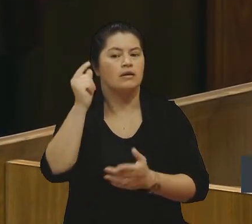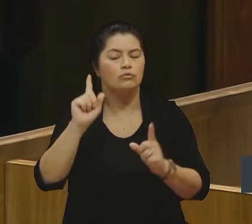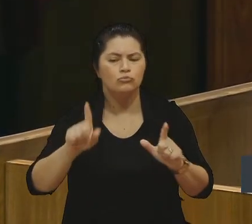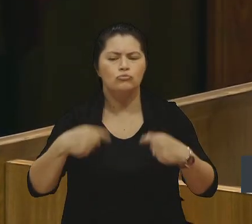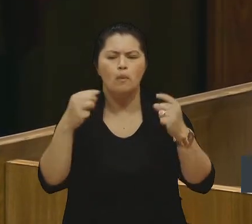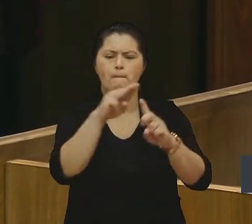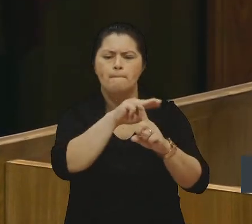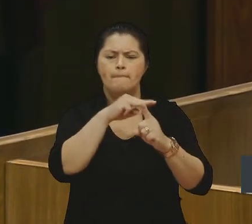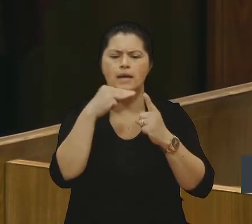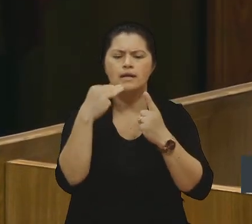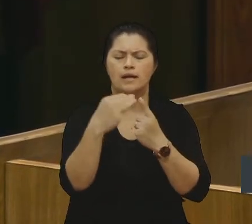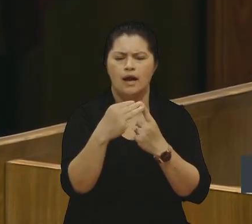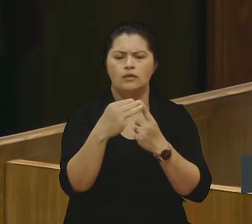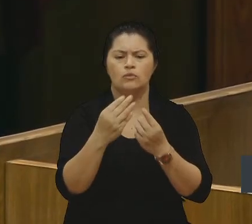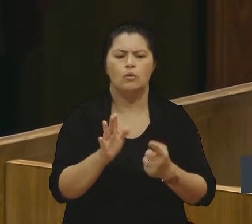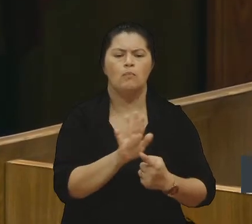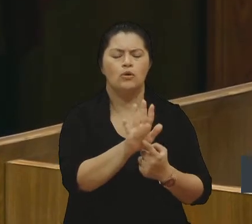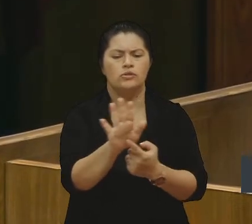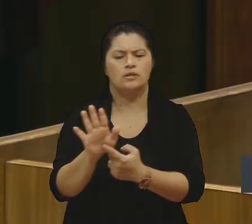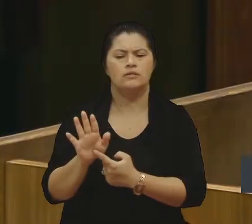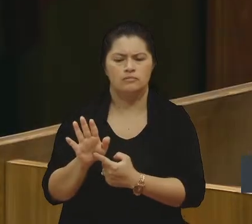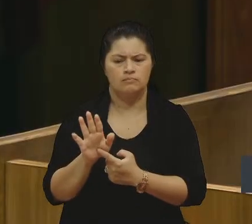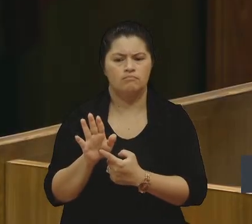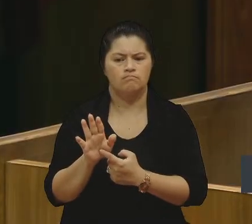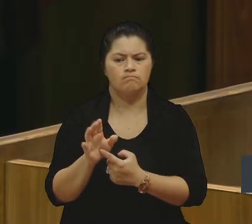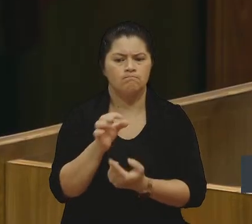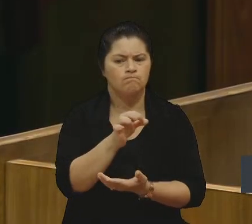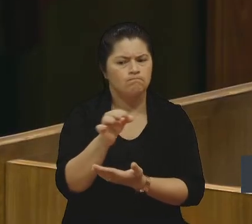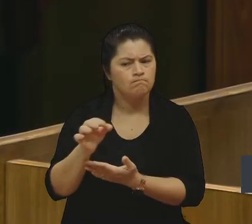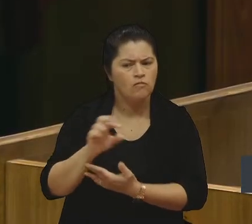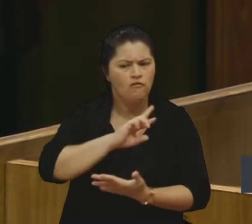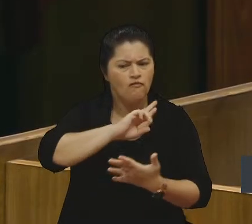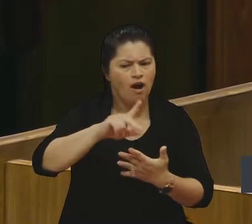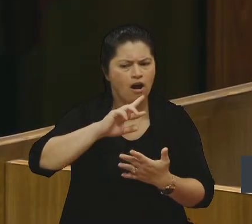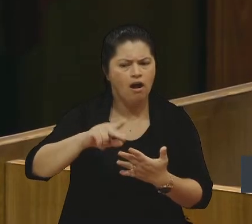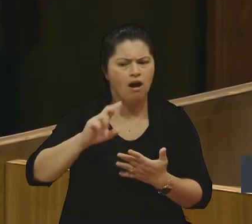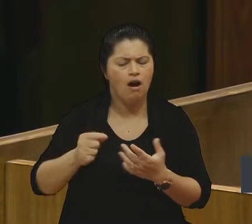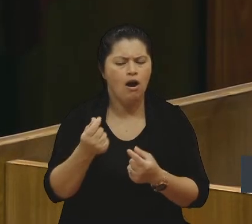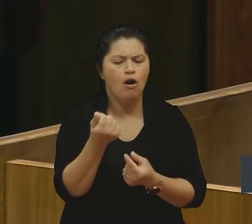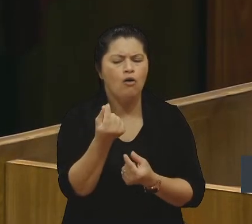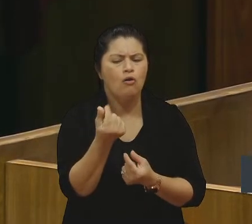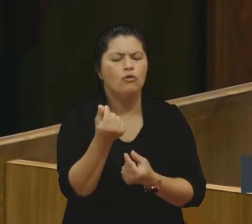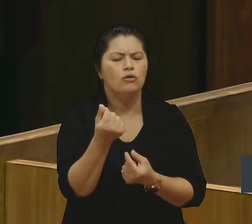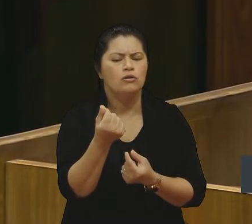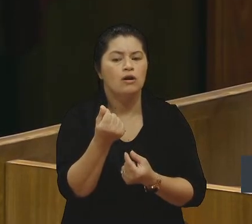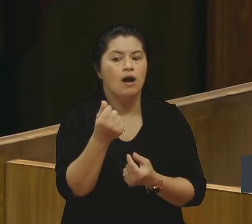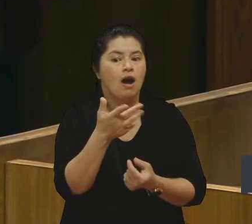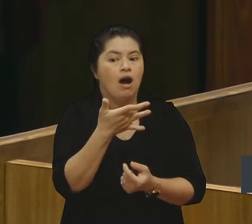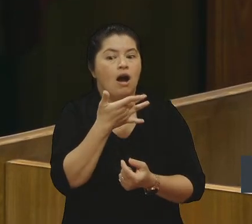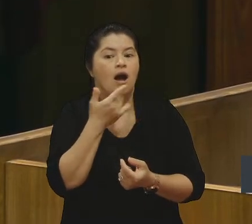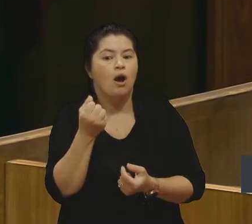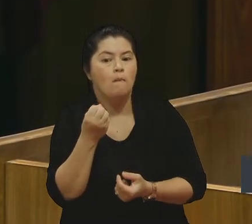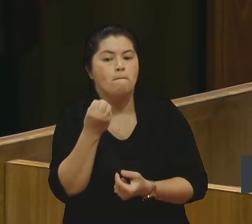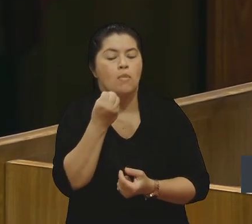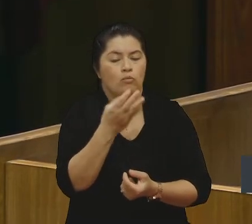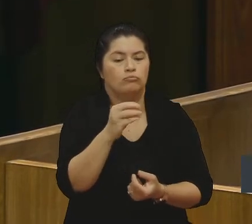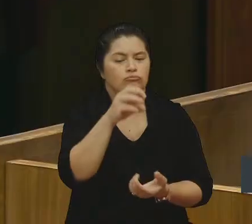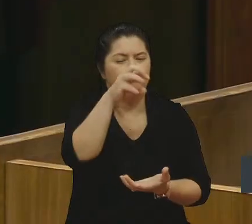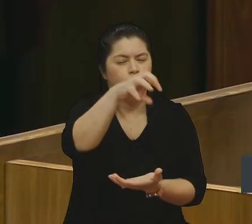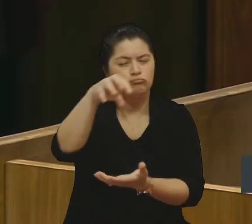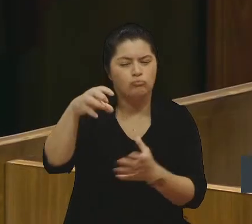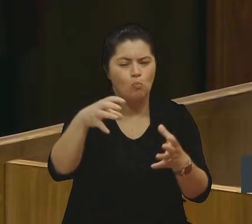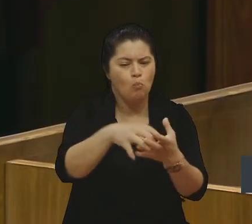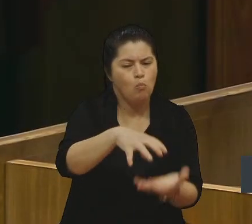mercado. Oferecer alimentos naturais de qualidade, com variedade e preço acessível, principalmente no formato a granel, permitindo